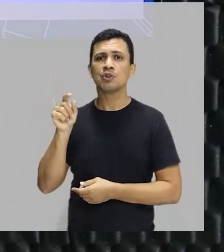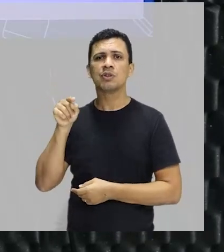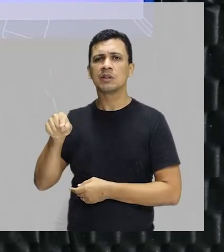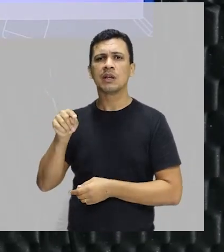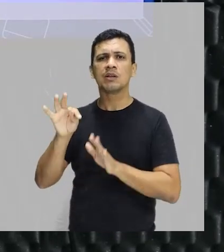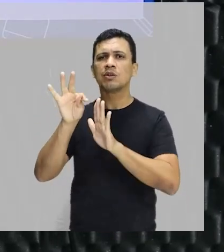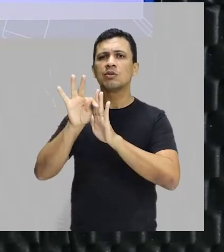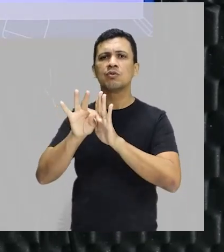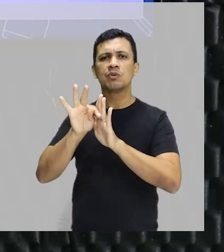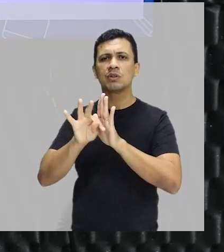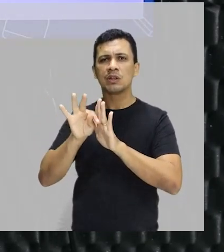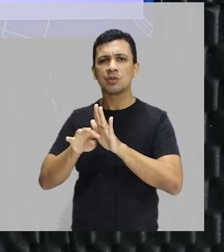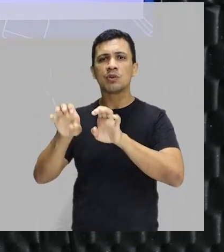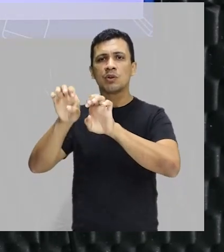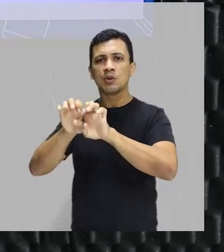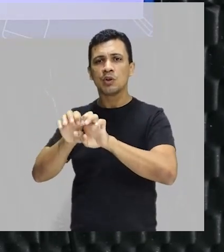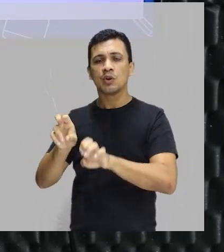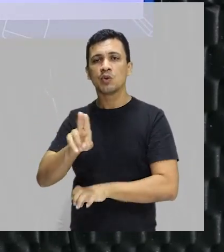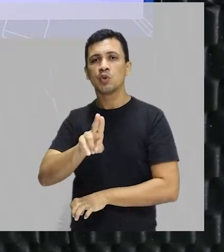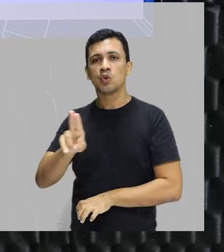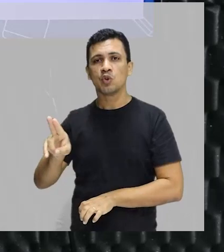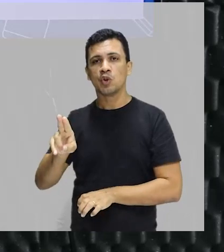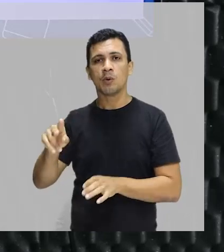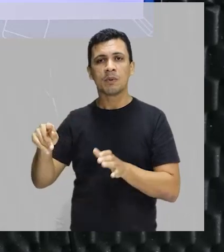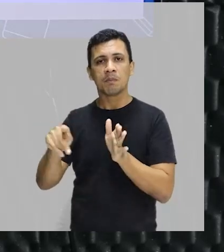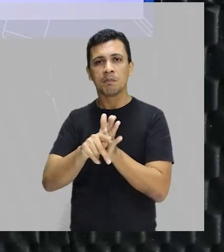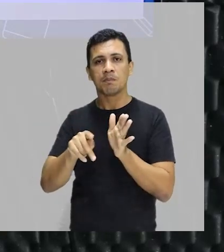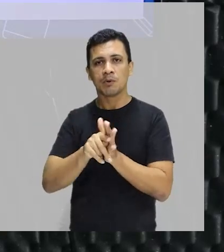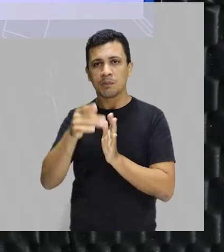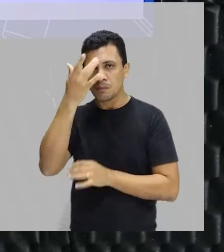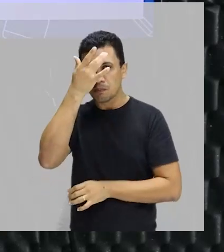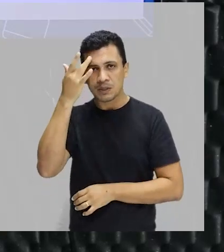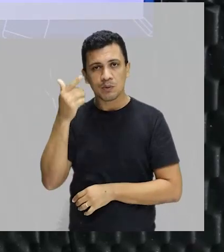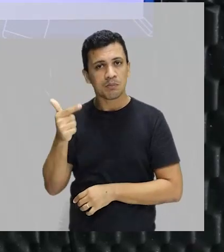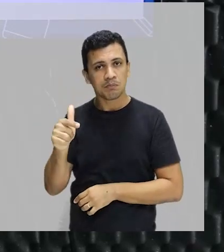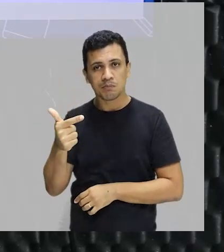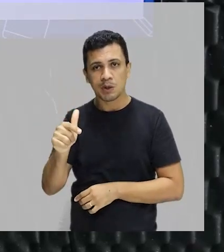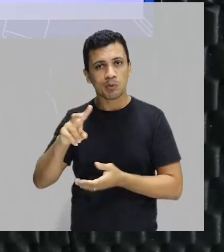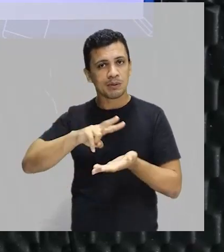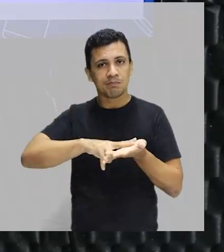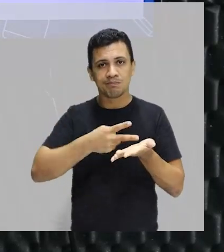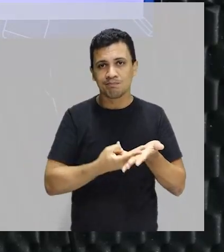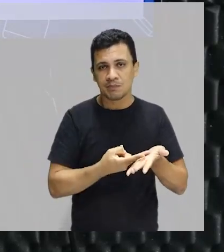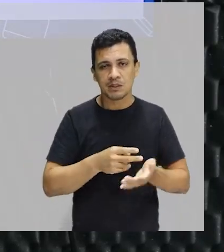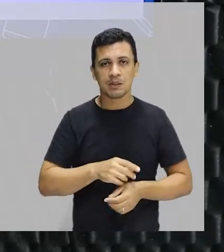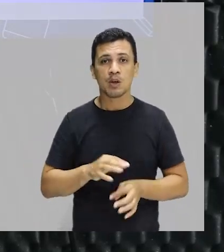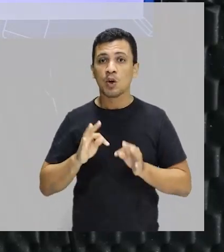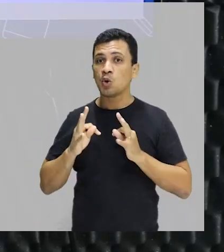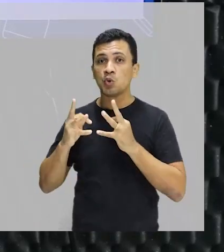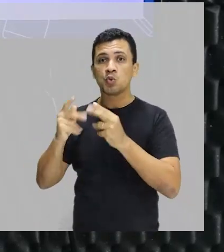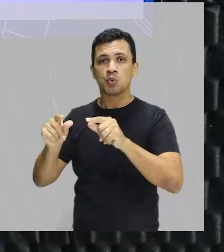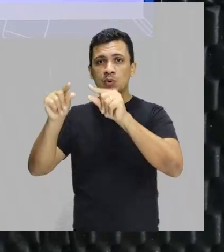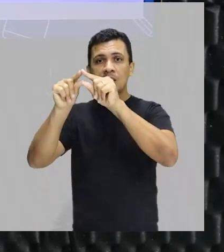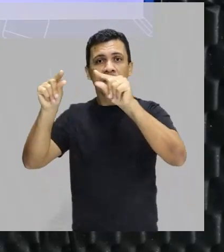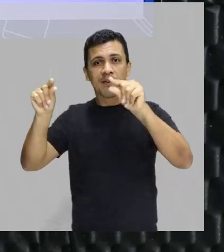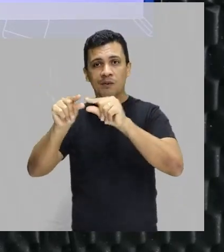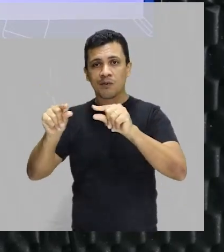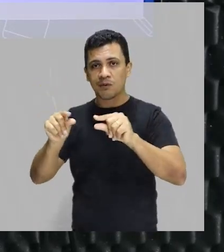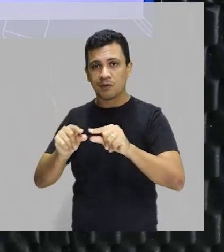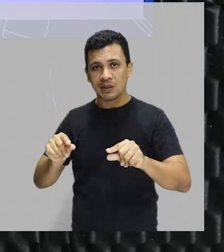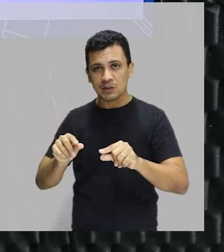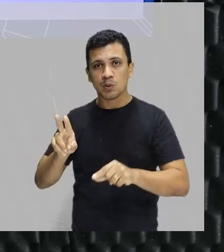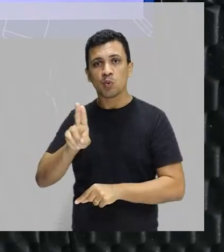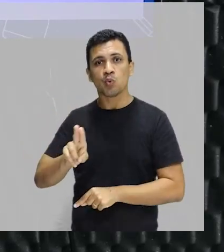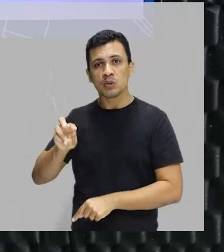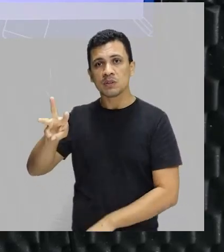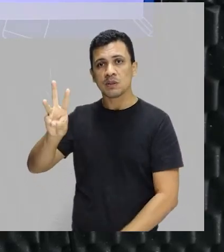como eu mencionei, os nomes próprios a gente não faz as traduções. E todas as frases elas estão usadas no was porque